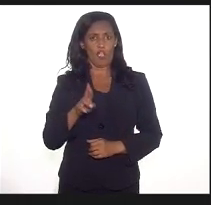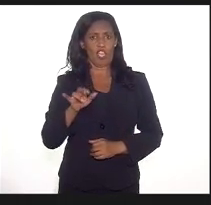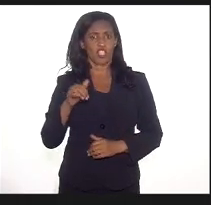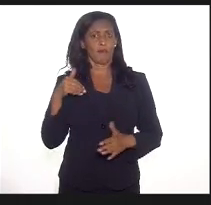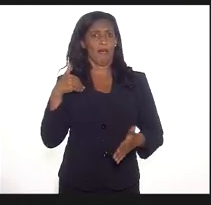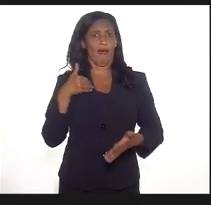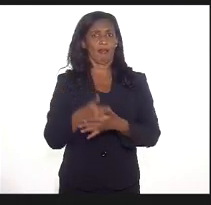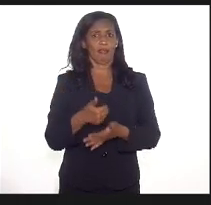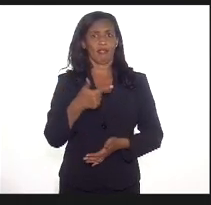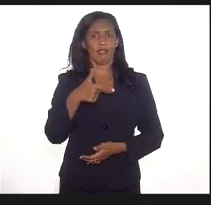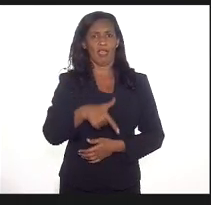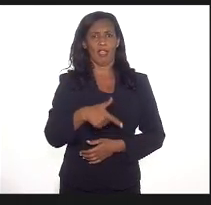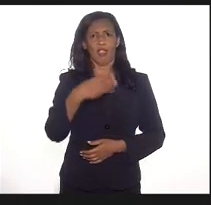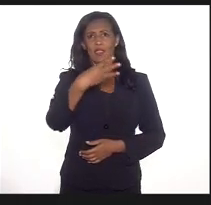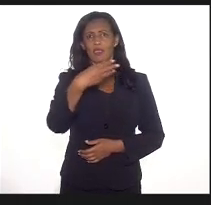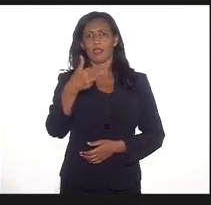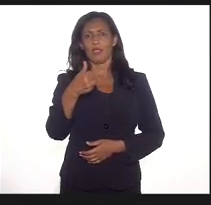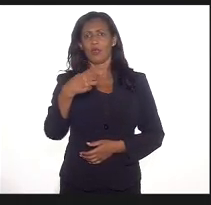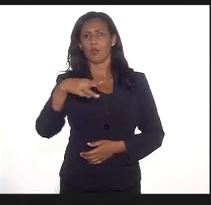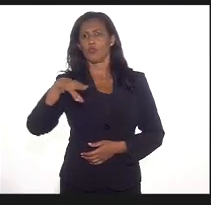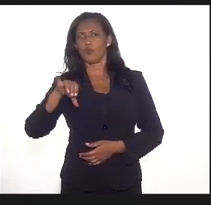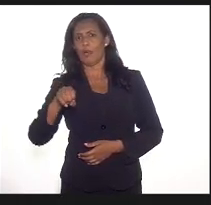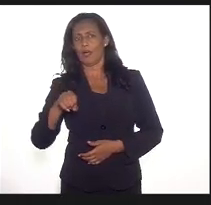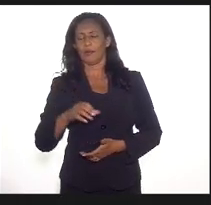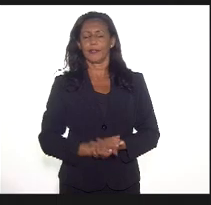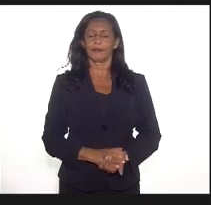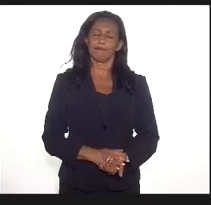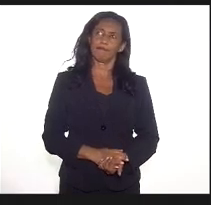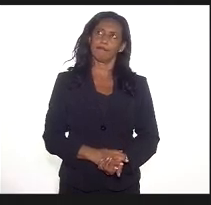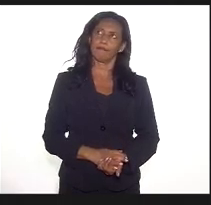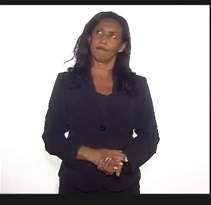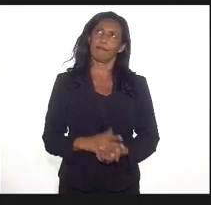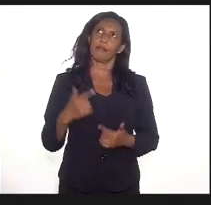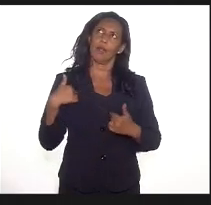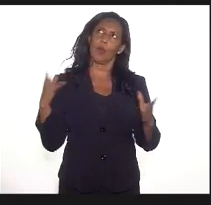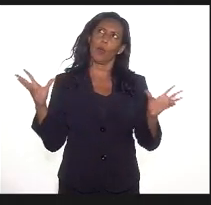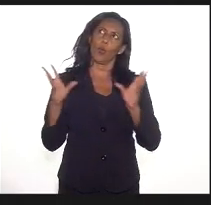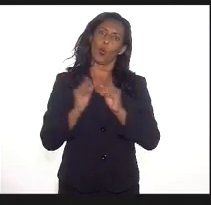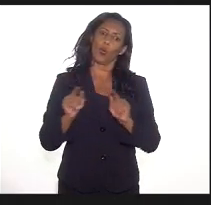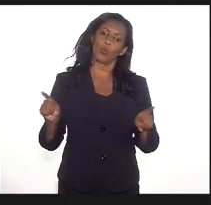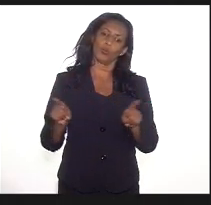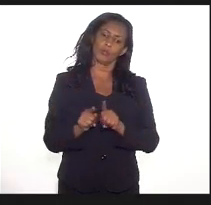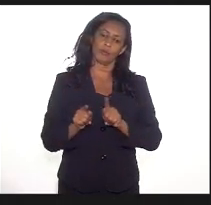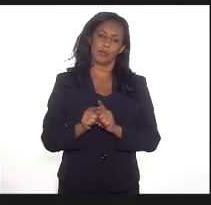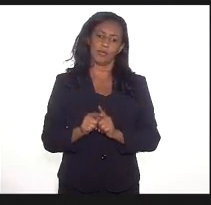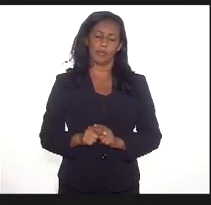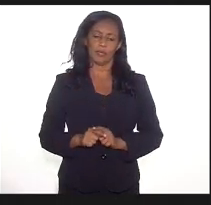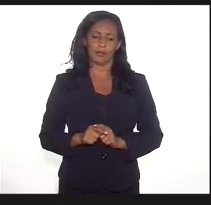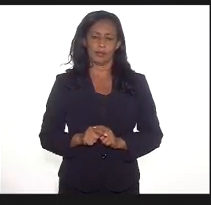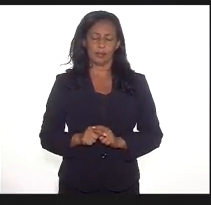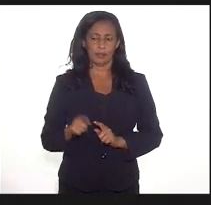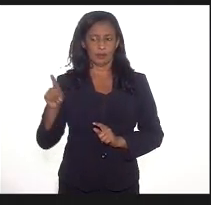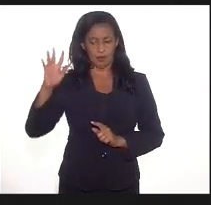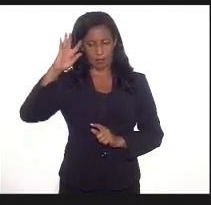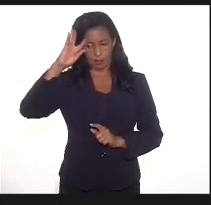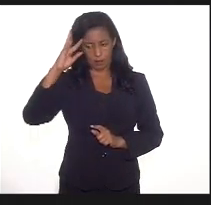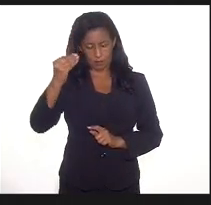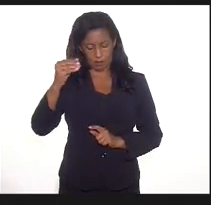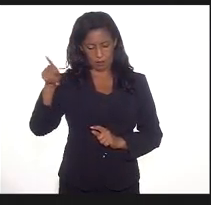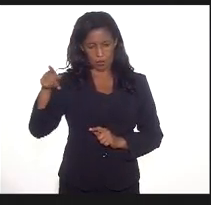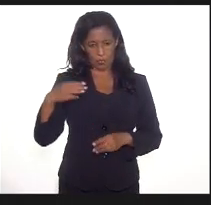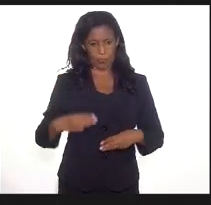de maio de 21. Ora, então concluo também que a decisão do ministro Dias